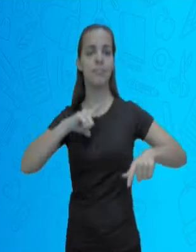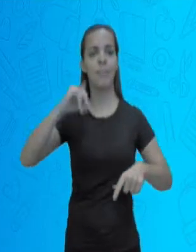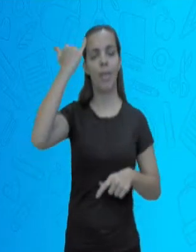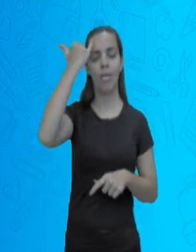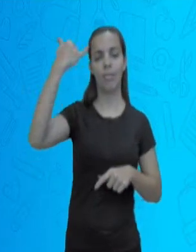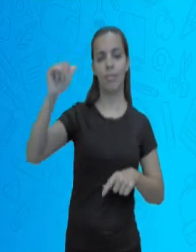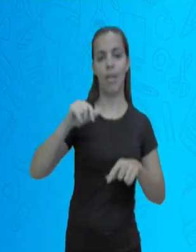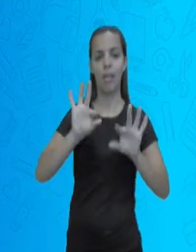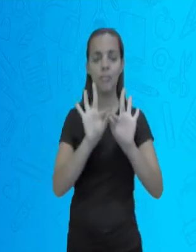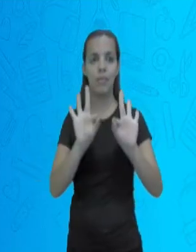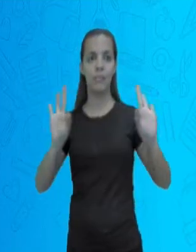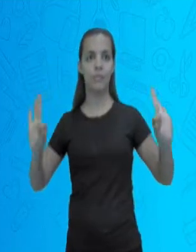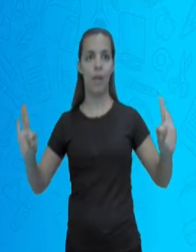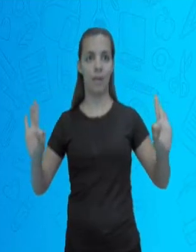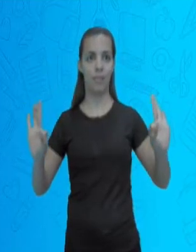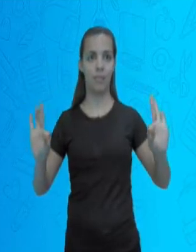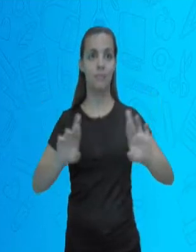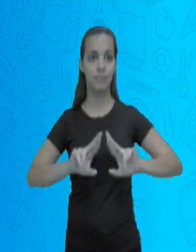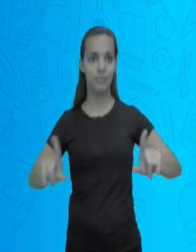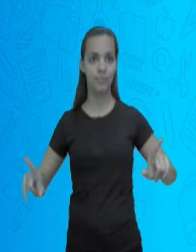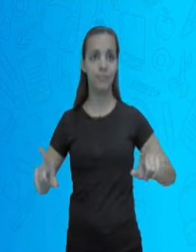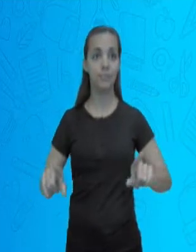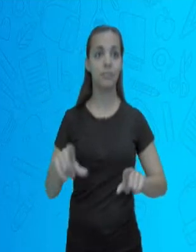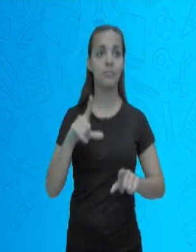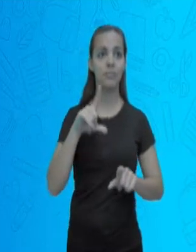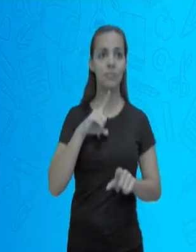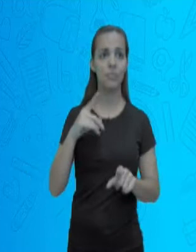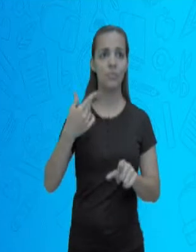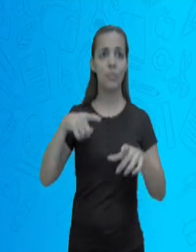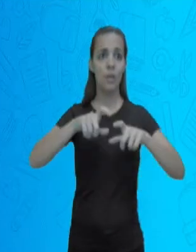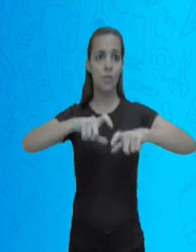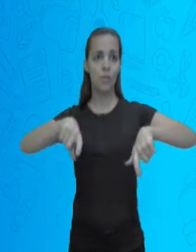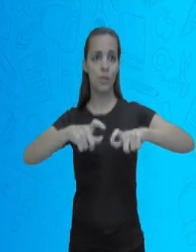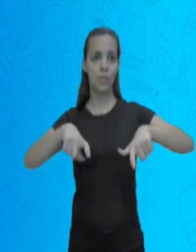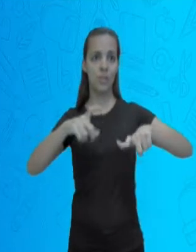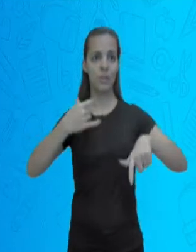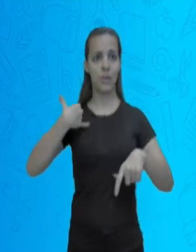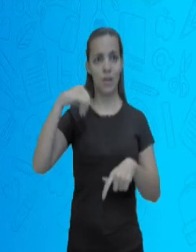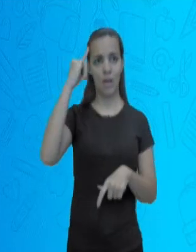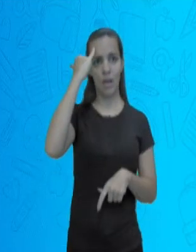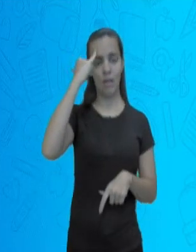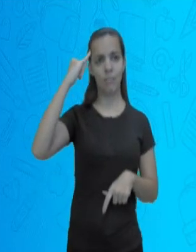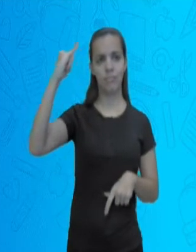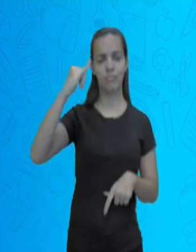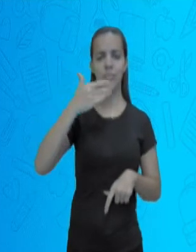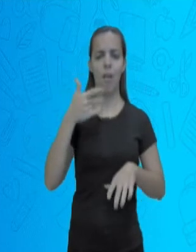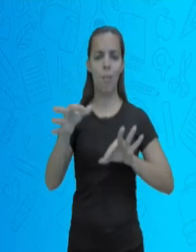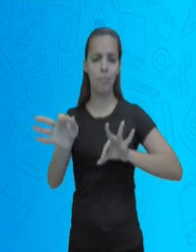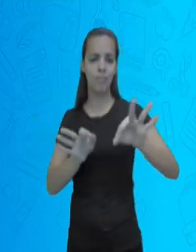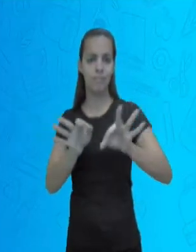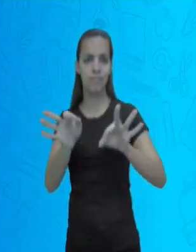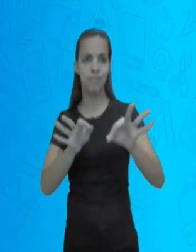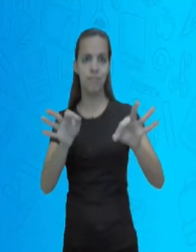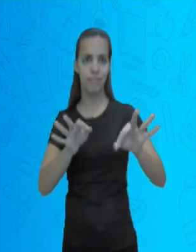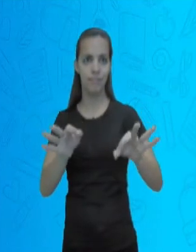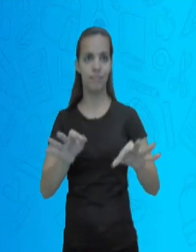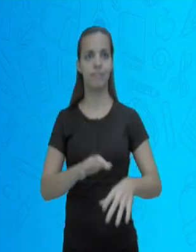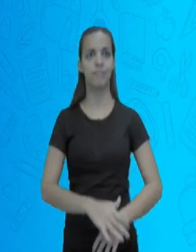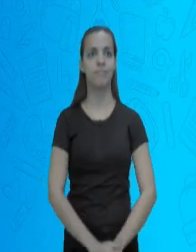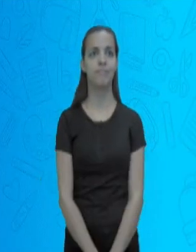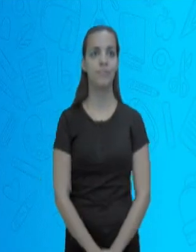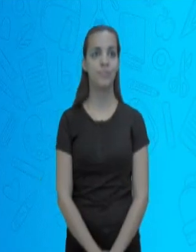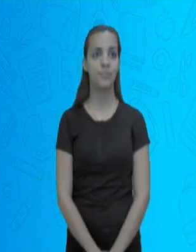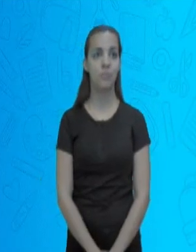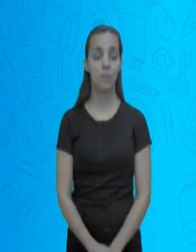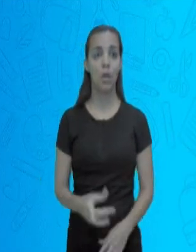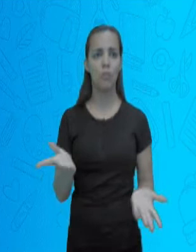a superfície do tabuleiro dá a ideia de parte de um plano. Vamos só ver melhor aqui? Então,